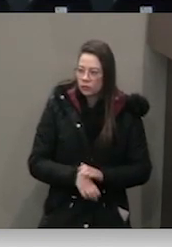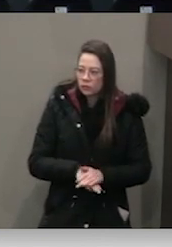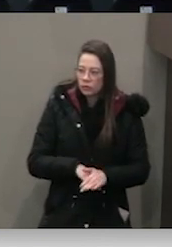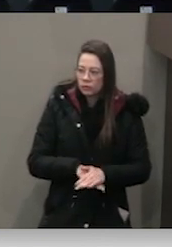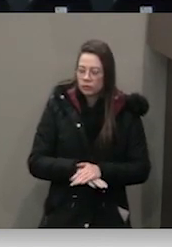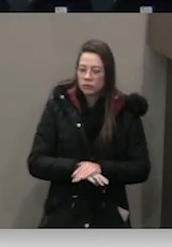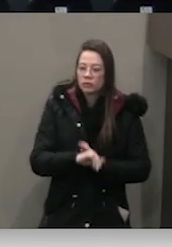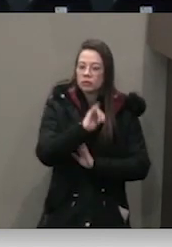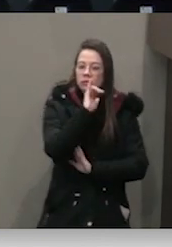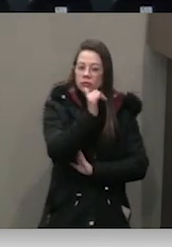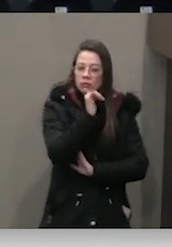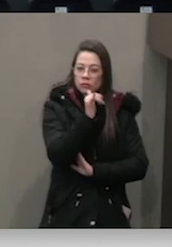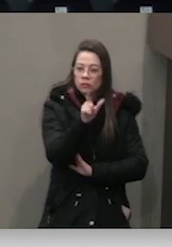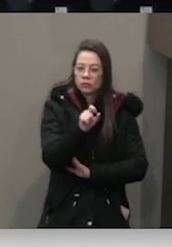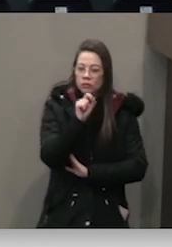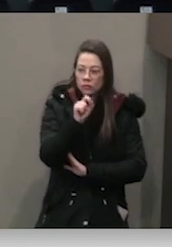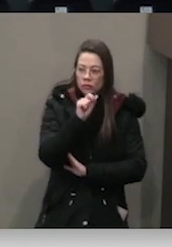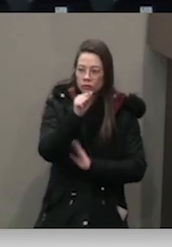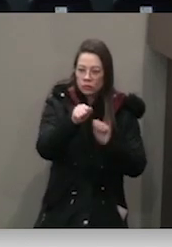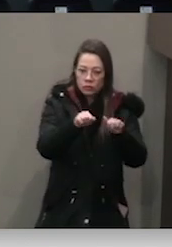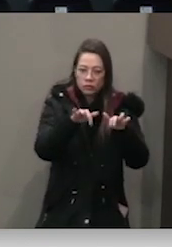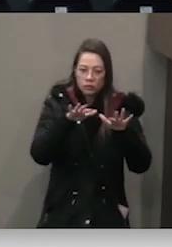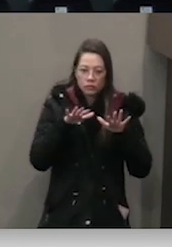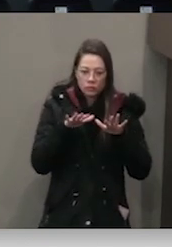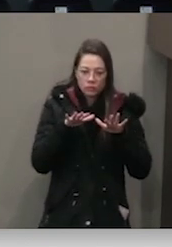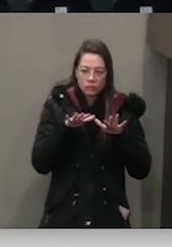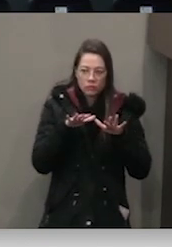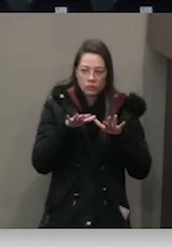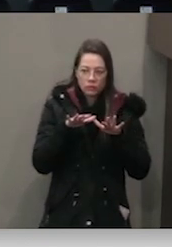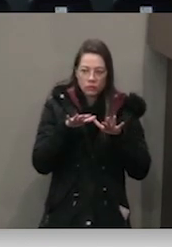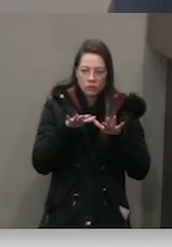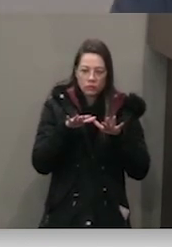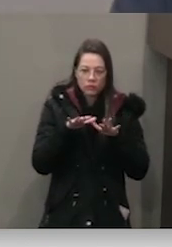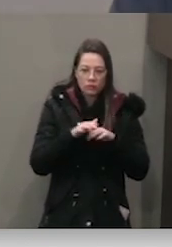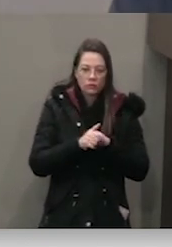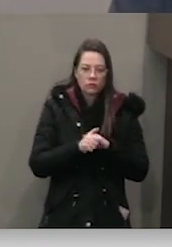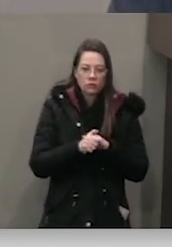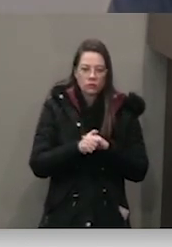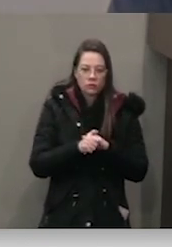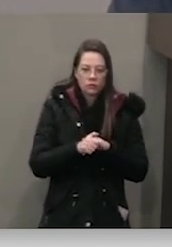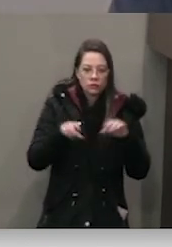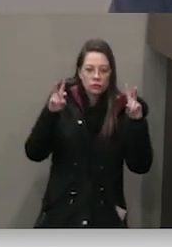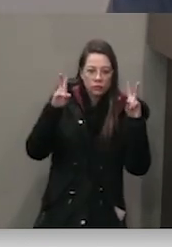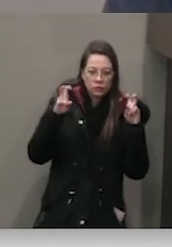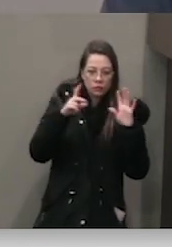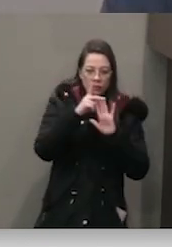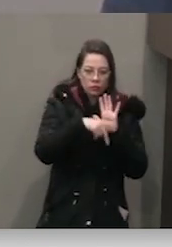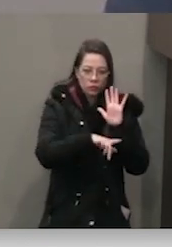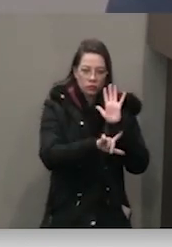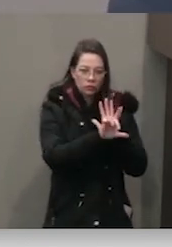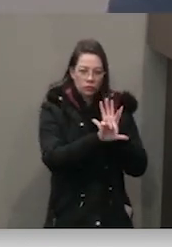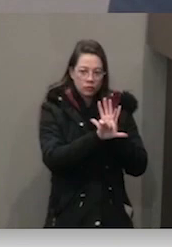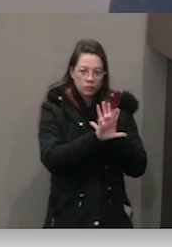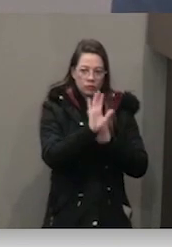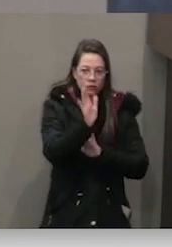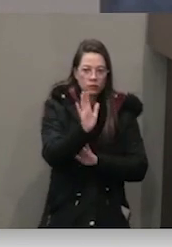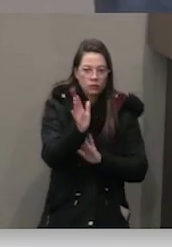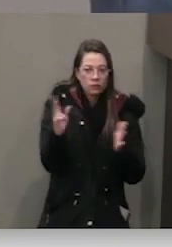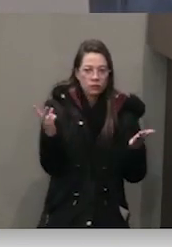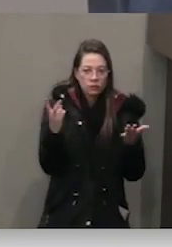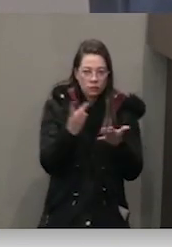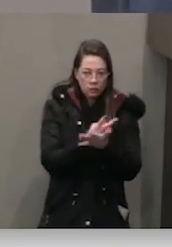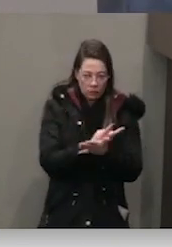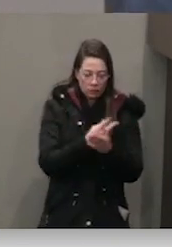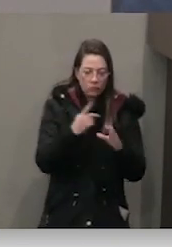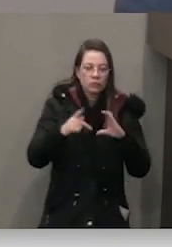Sim, informando que essa audiência pública, a audiência pública sobre este projeto de lei, ele já aconteceu